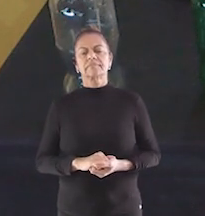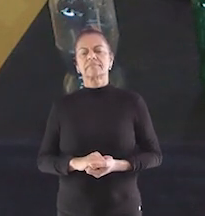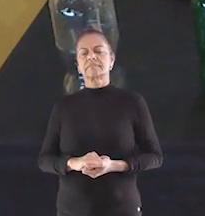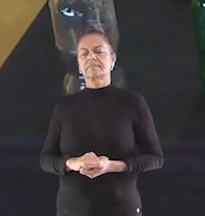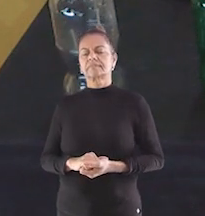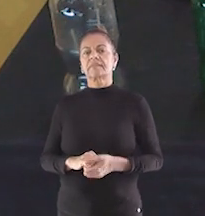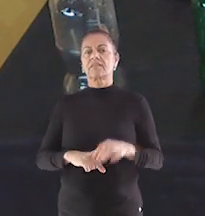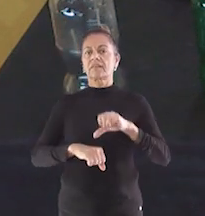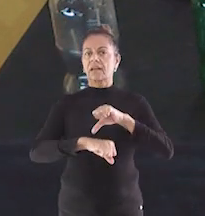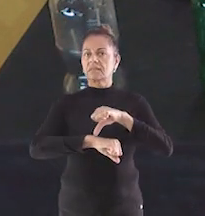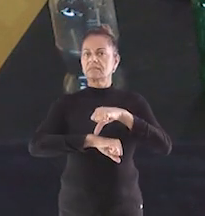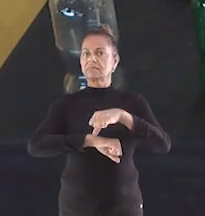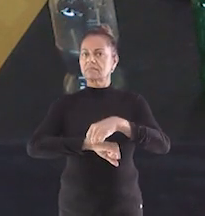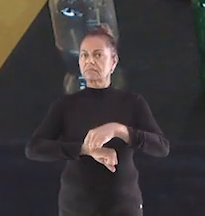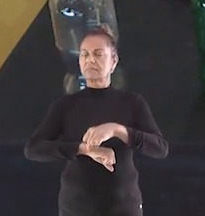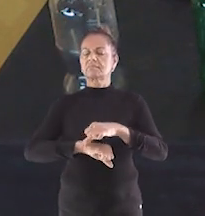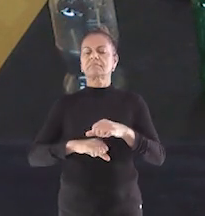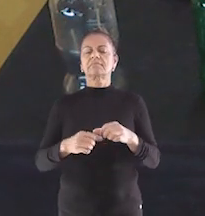Envolve,